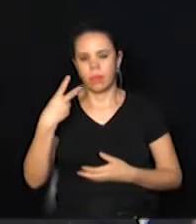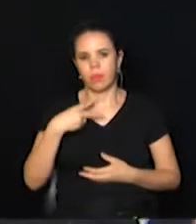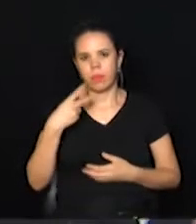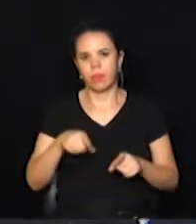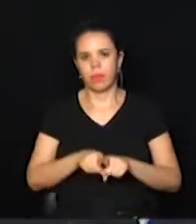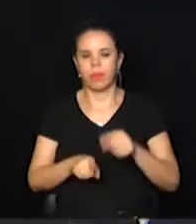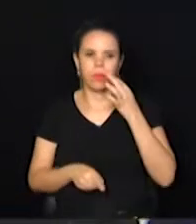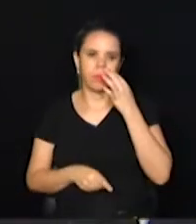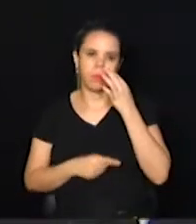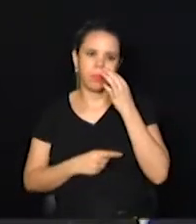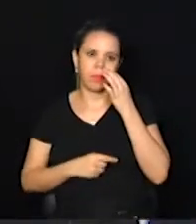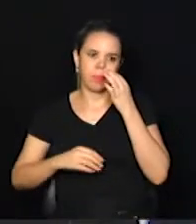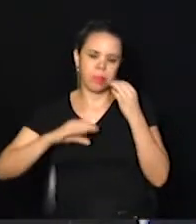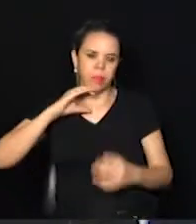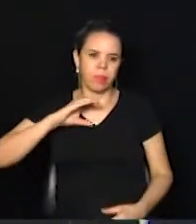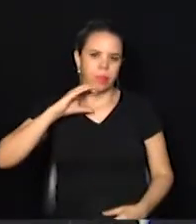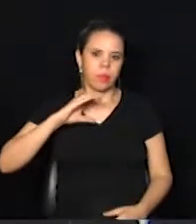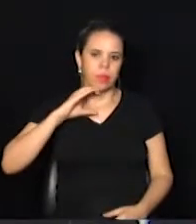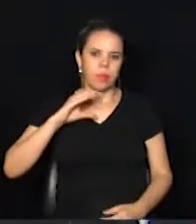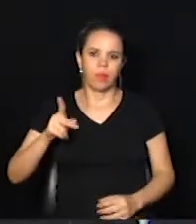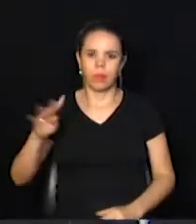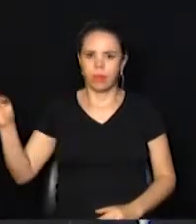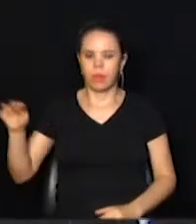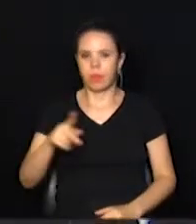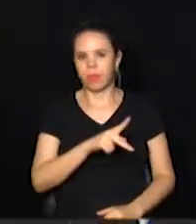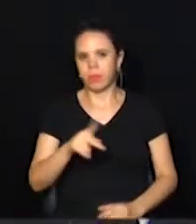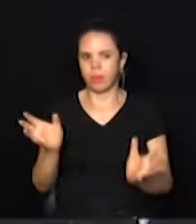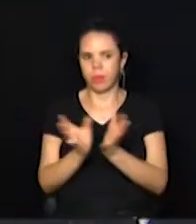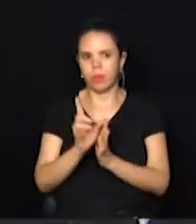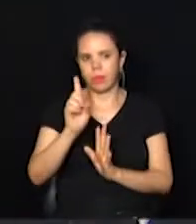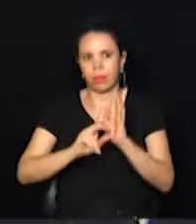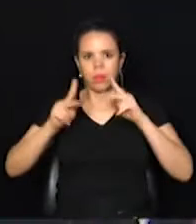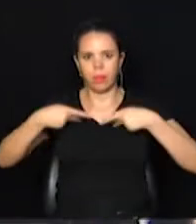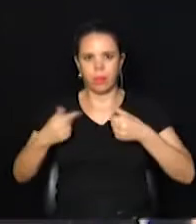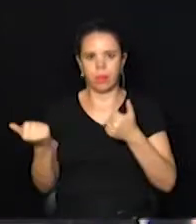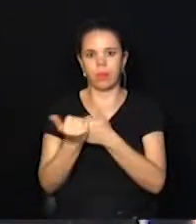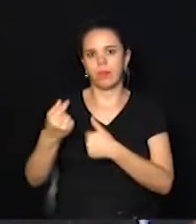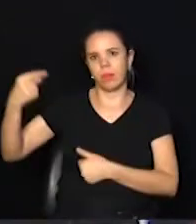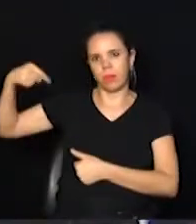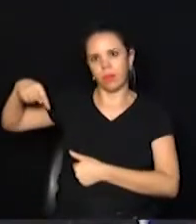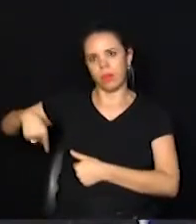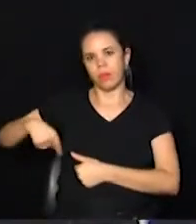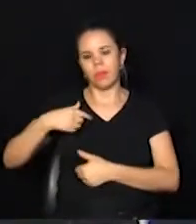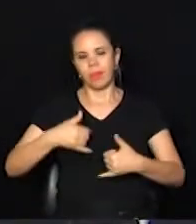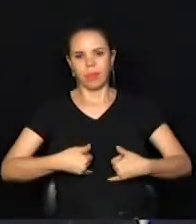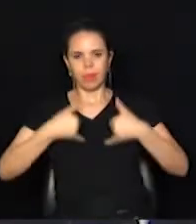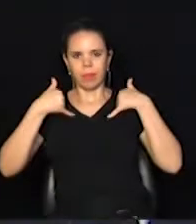também, Carlão, que era presidente da Comissão de Direitos Humanos antes aqui, e eu tenho muito orgulho de ser a